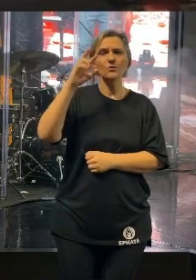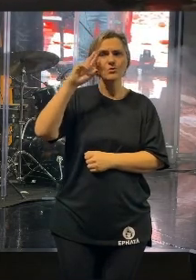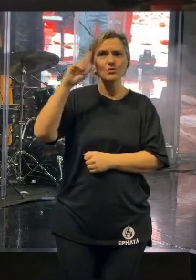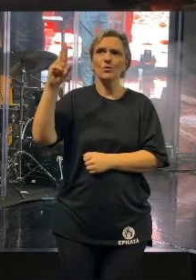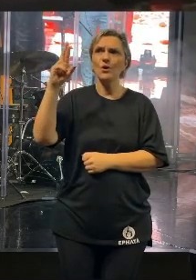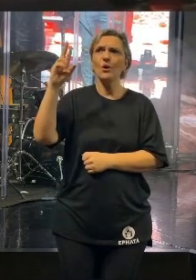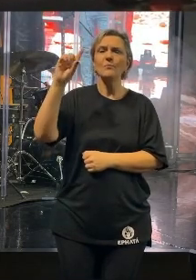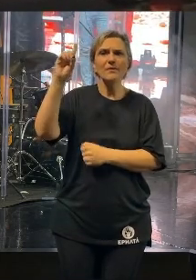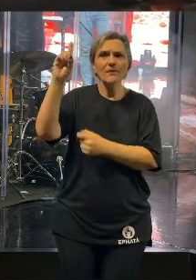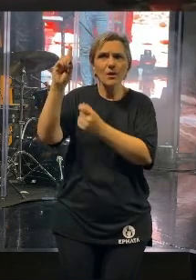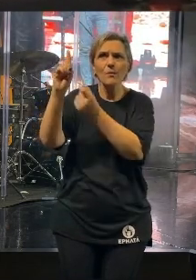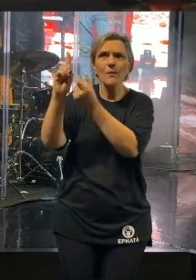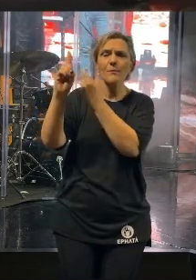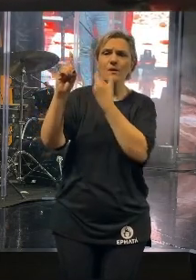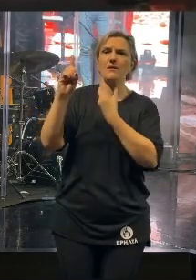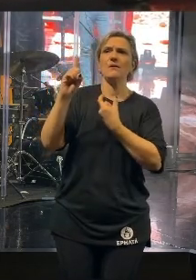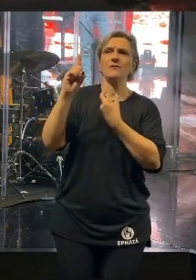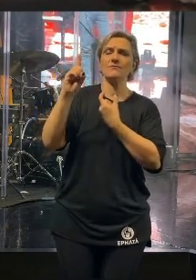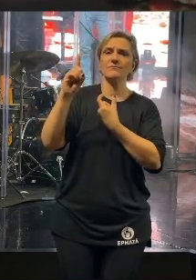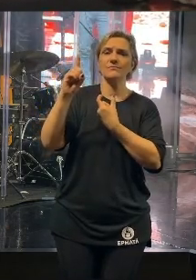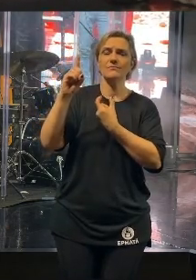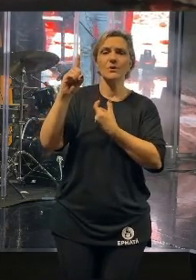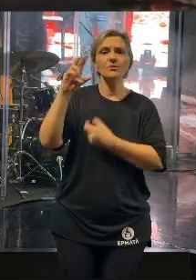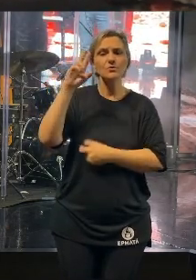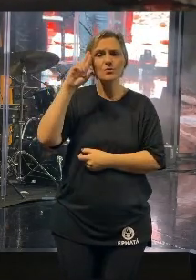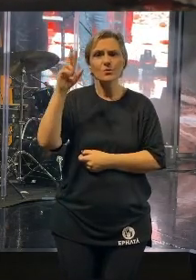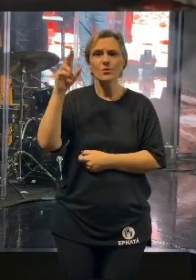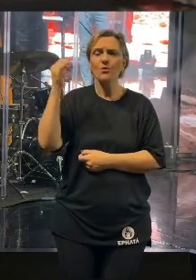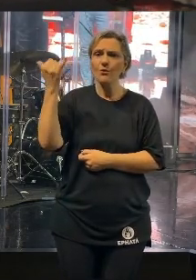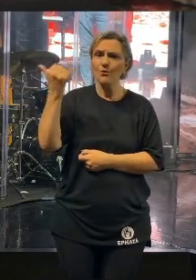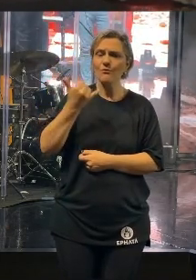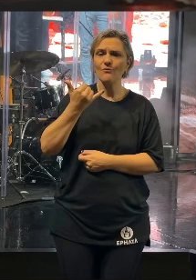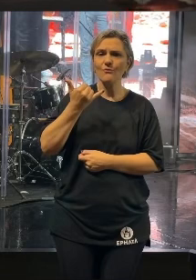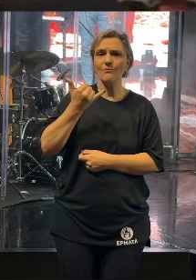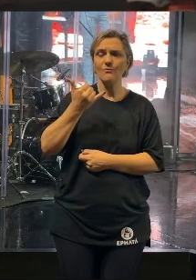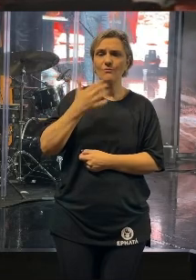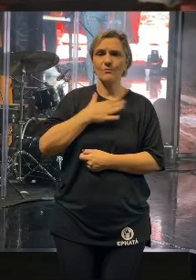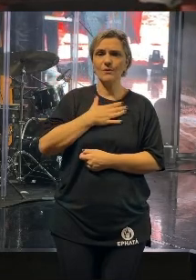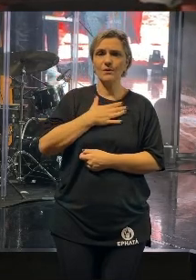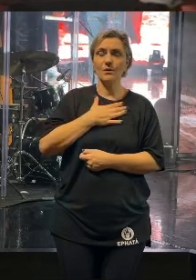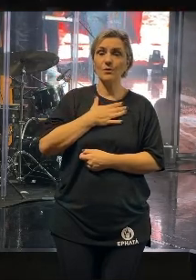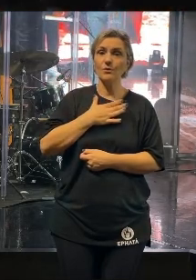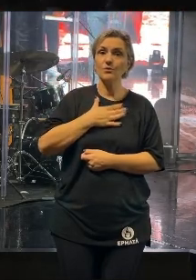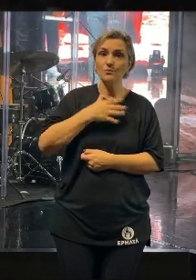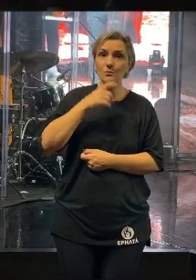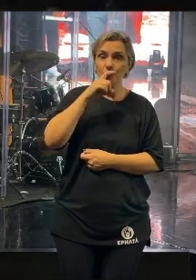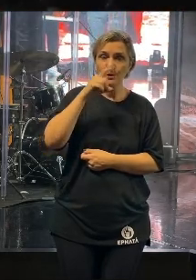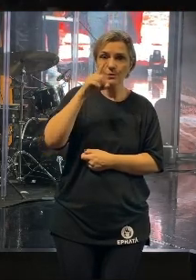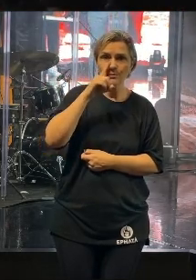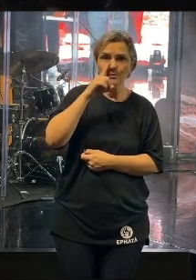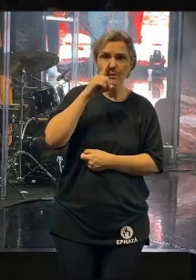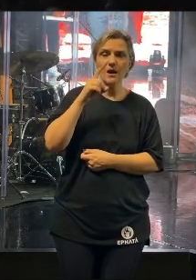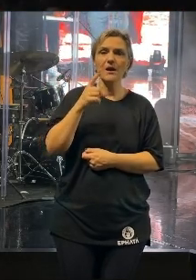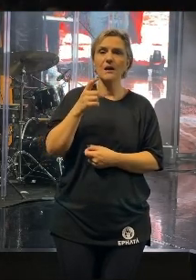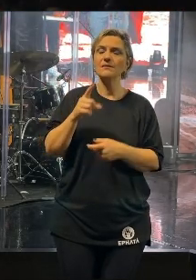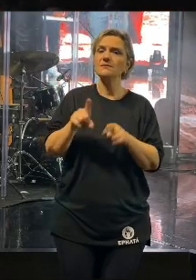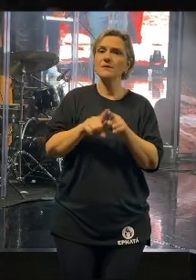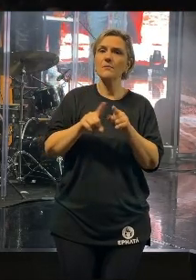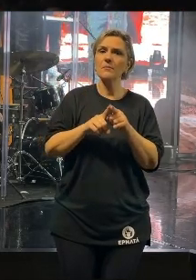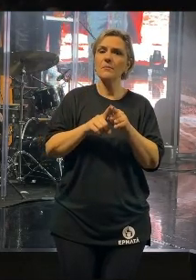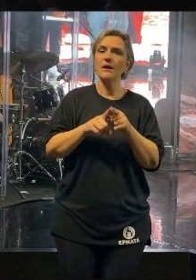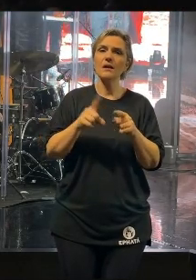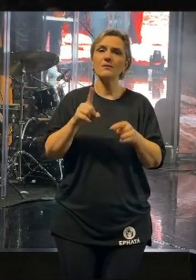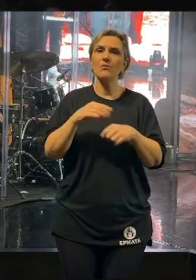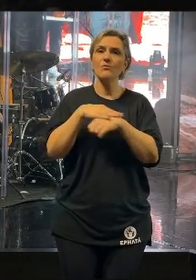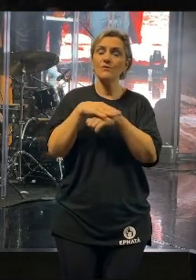palavra, o Senhor me deu uma palavra, o Senhor falou comigo. Os meus pais quase pararam de falar comigo. Esse pastor que eu pensei que ia